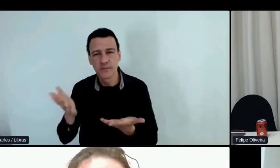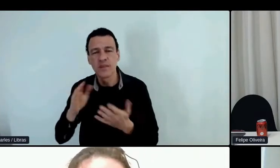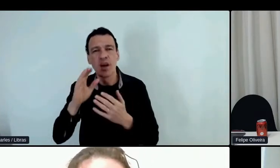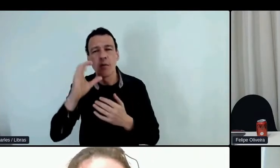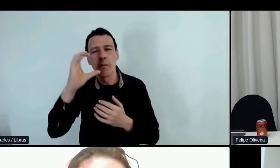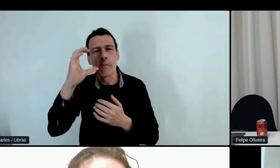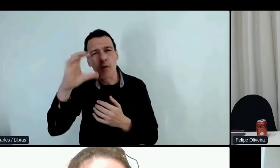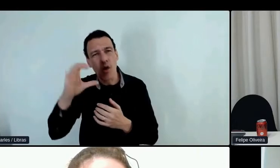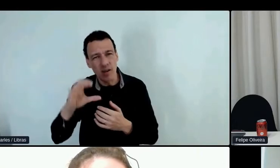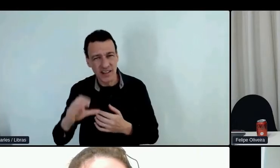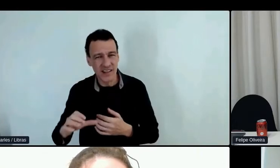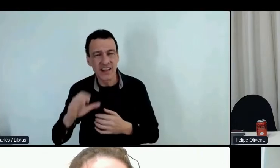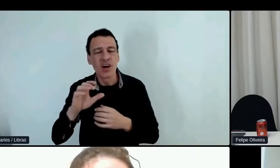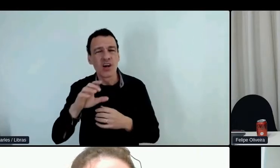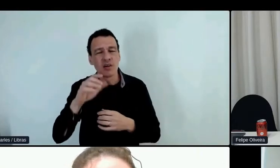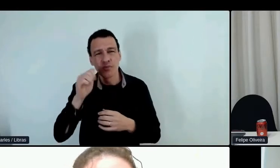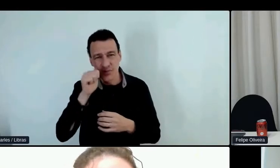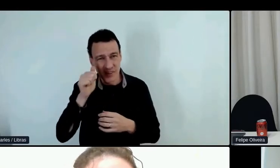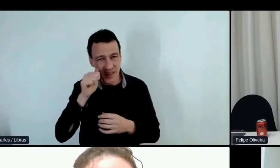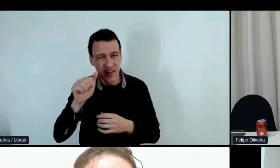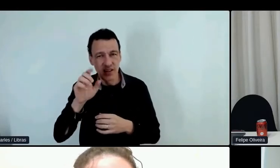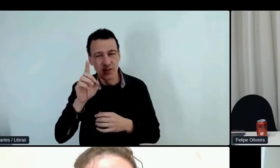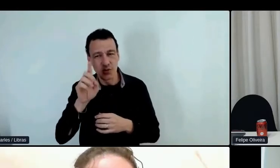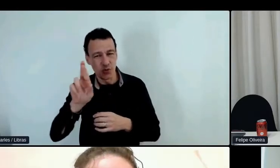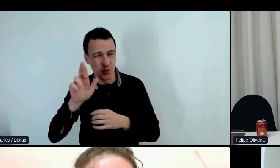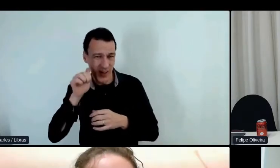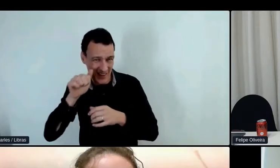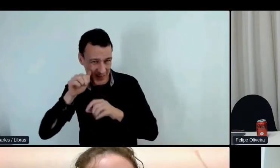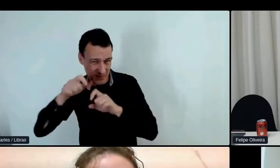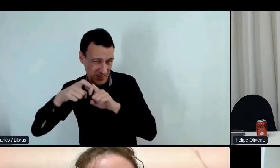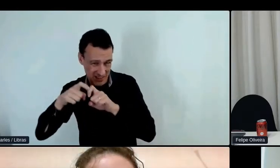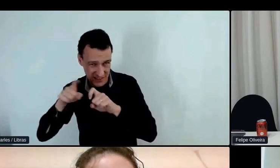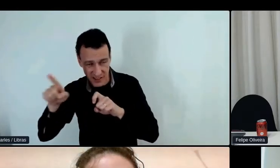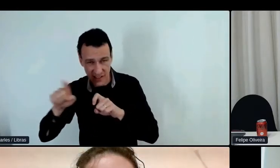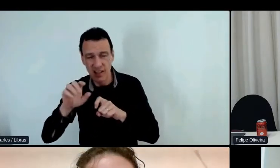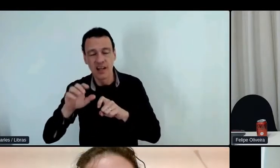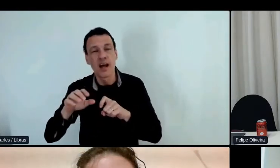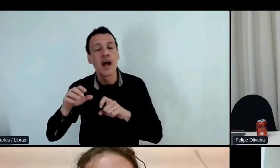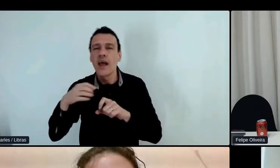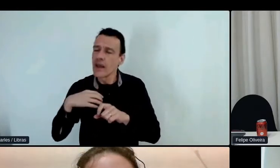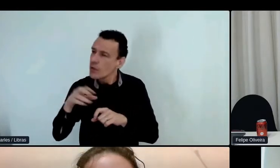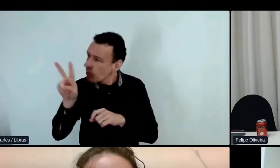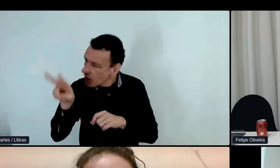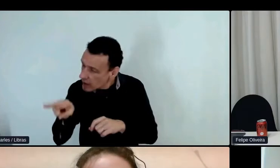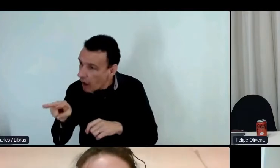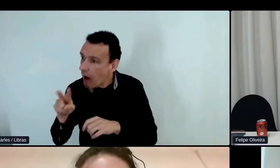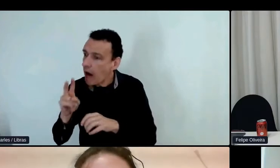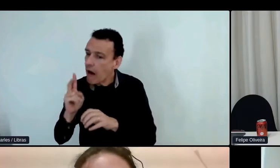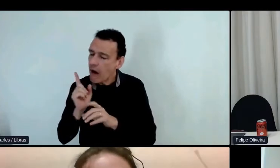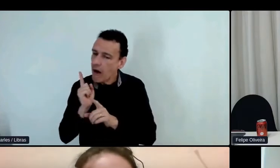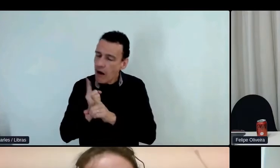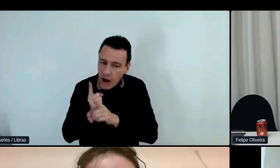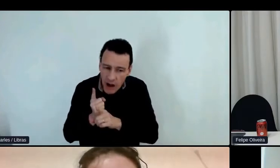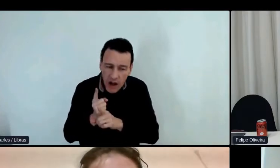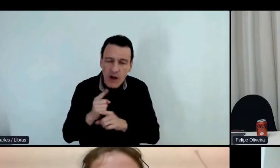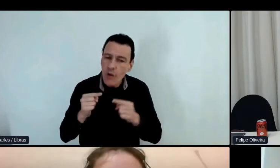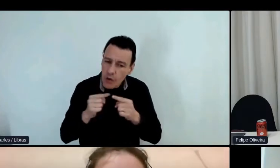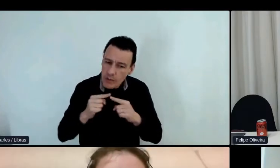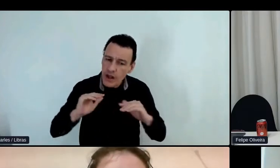precisasse falar com ninguém, para que não precisasse, e eu não sabia que isso era uma característica autística. Então, outro dia,